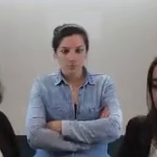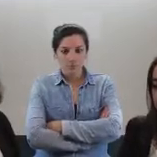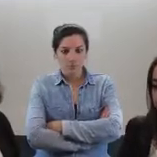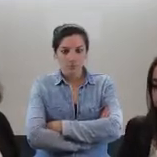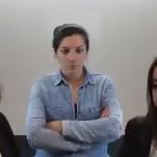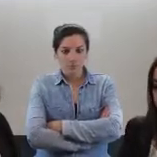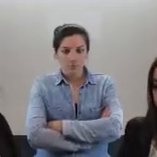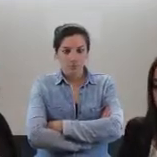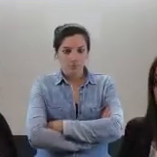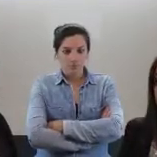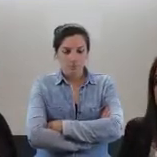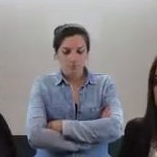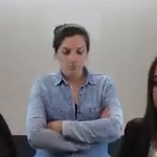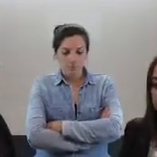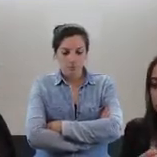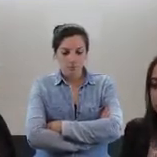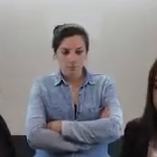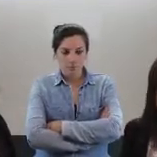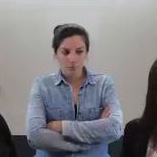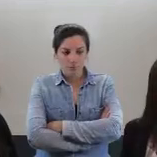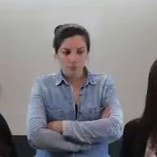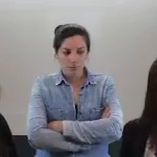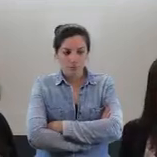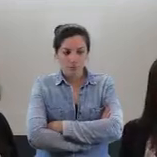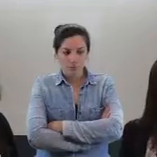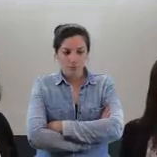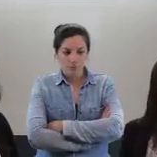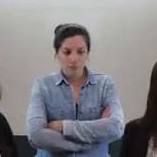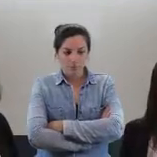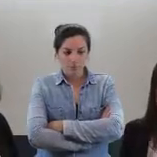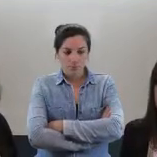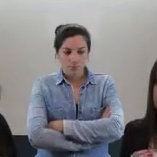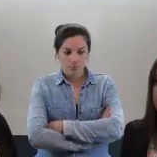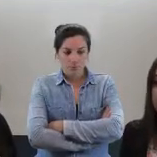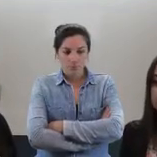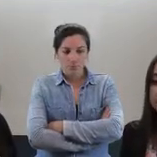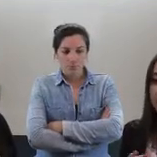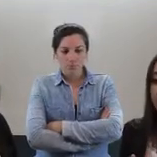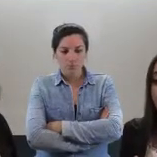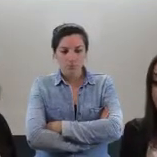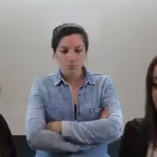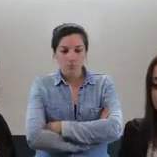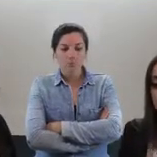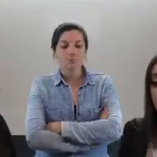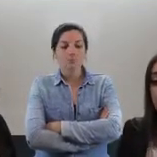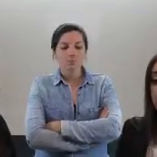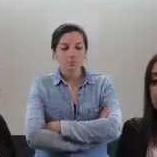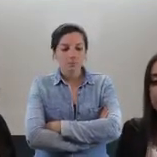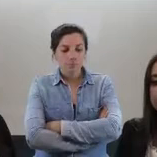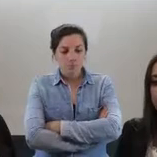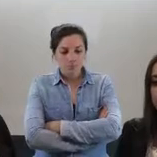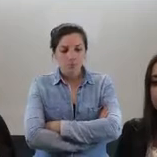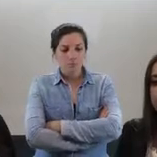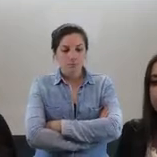aqui na biblioteca, a gente tem assinatura de algumas bases, portal de periódicos da CAPES, a EBSCO,